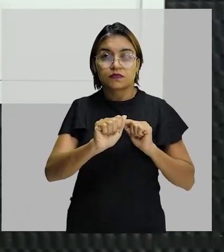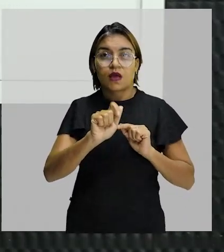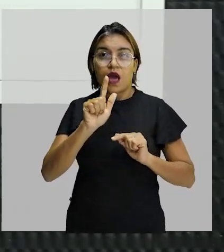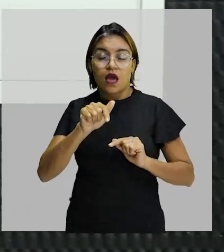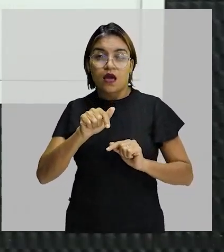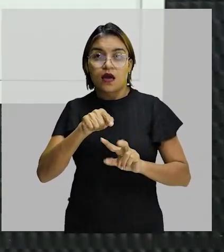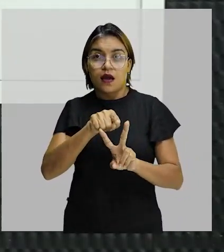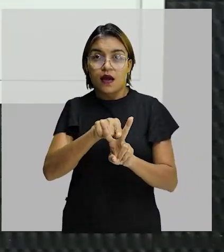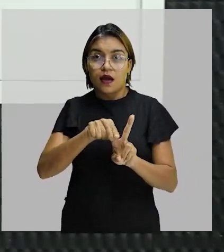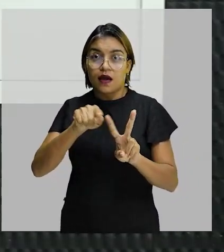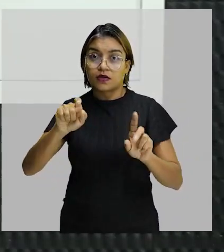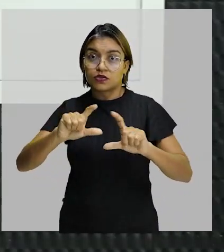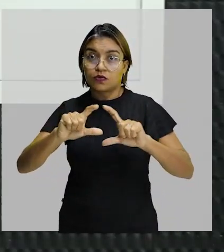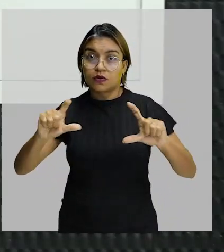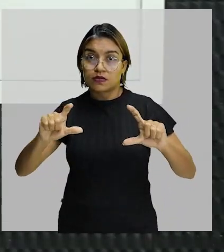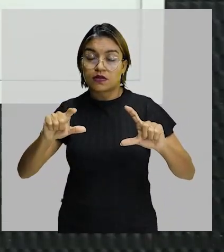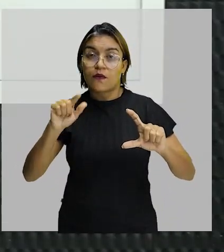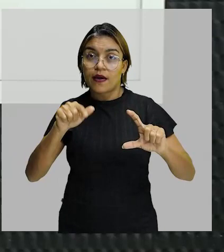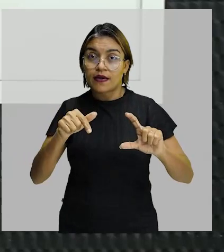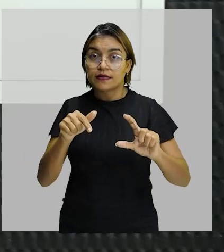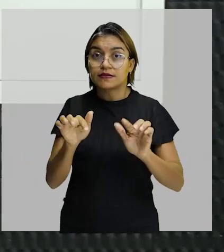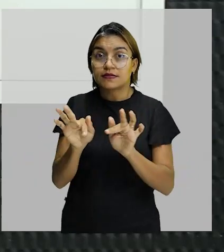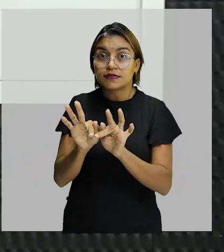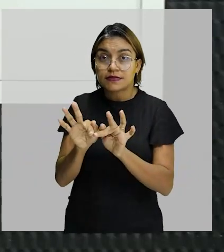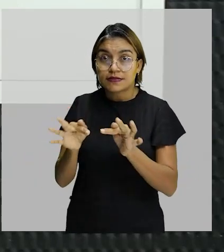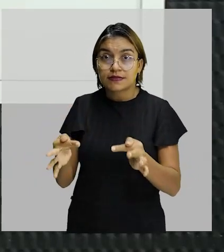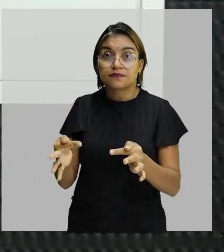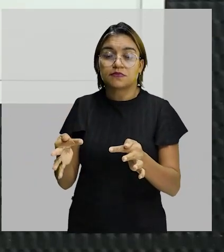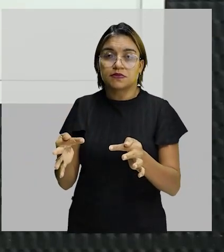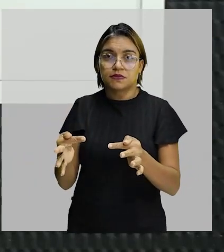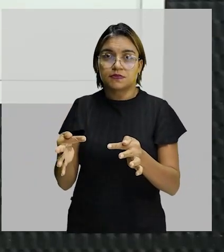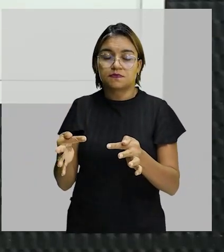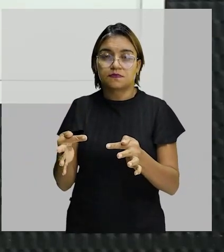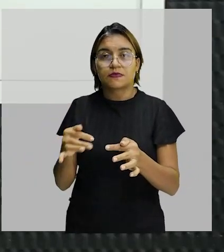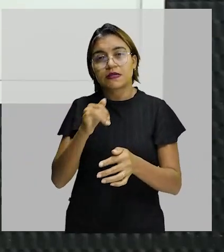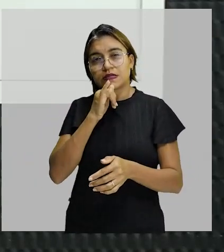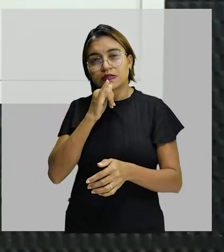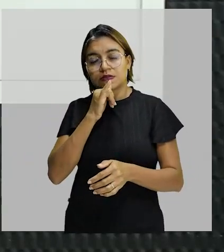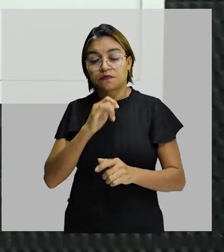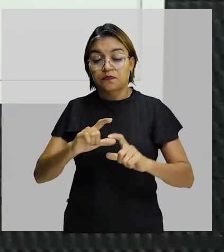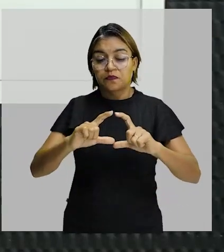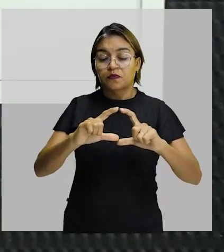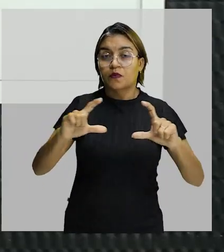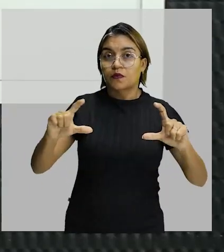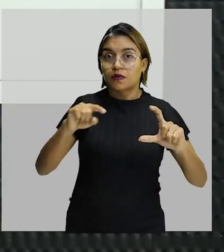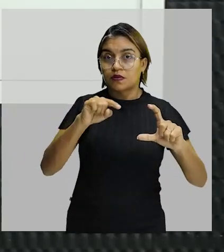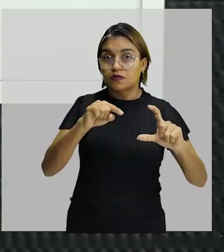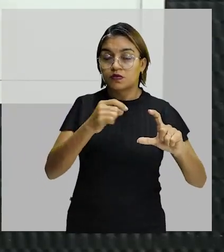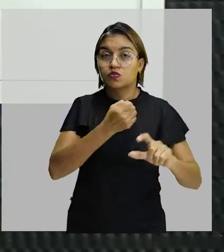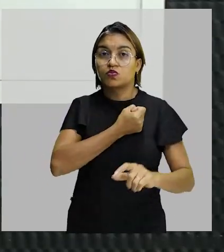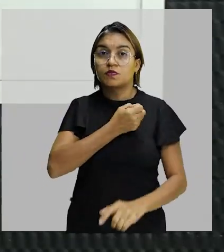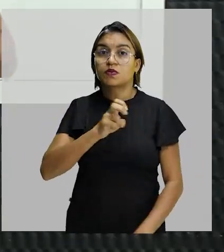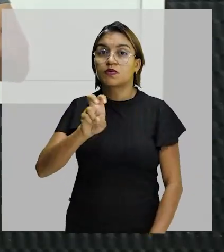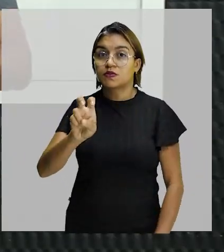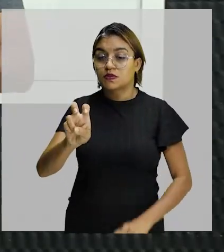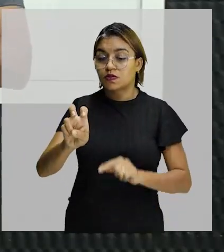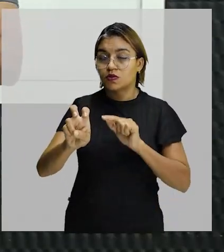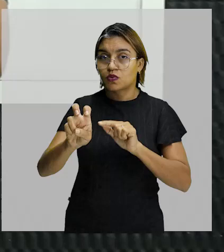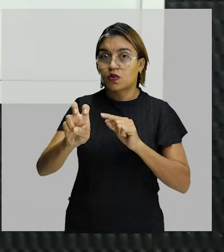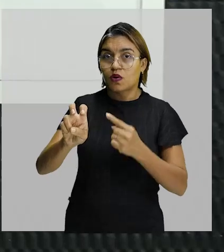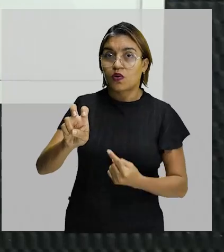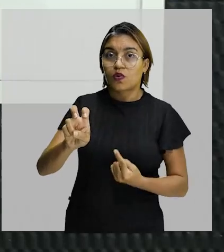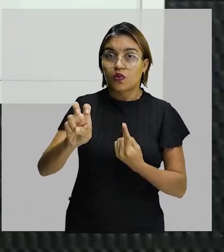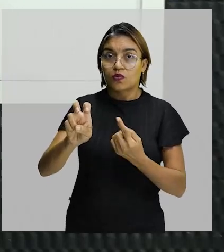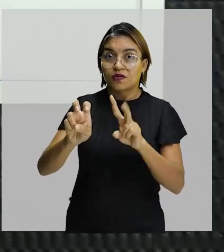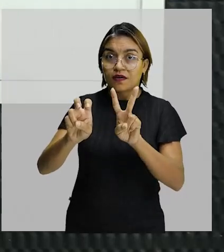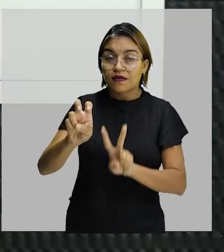gente diz que ela é uma raiz simples. Tá? Então, por exemplo, tem uma equação e o número 5 ele é uma única